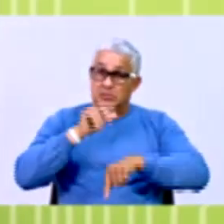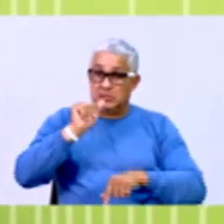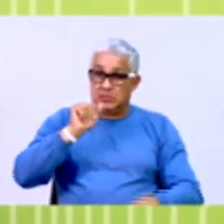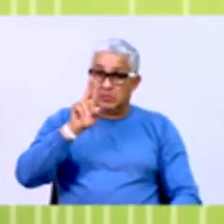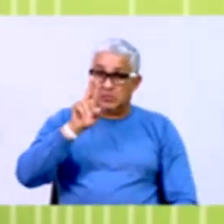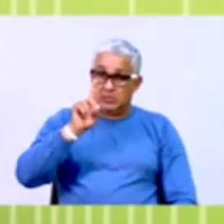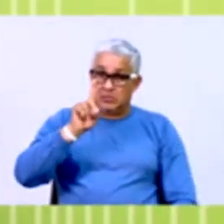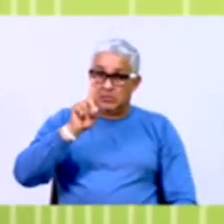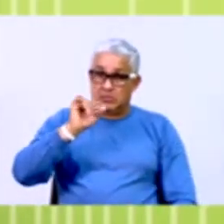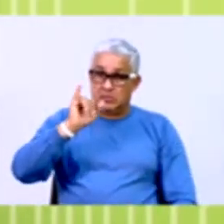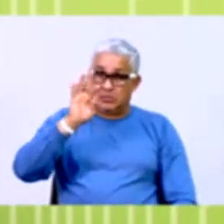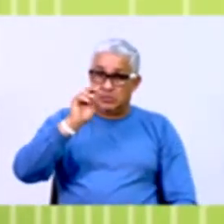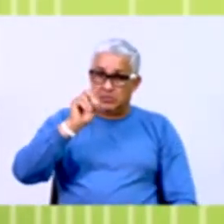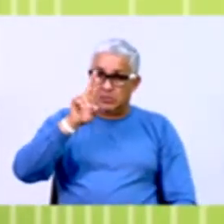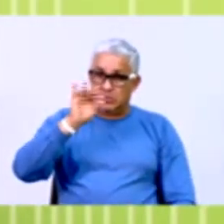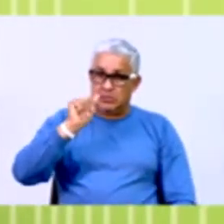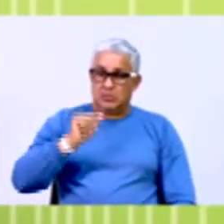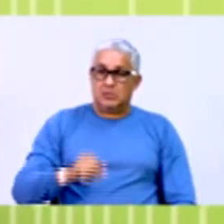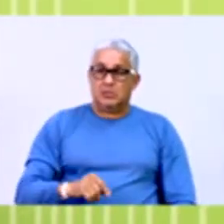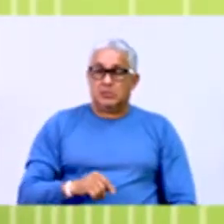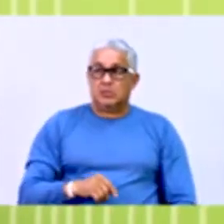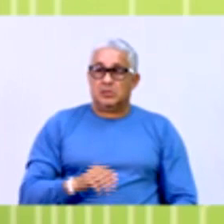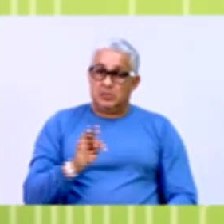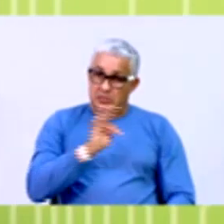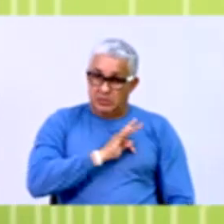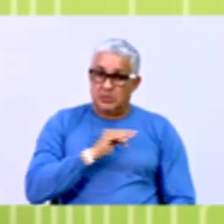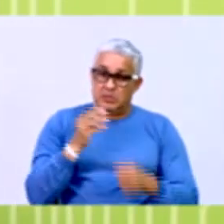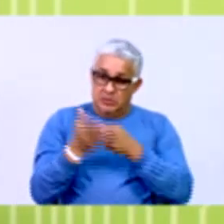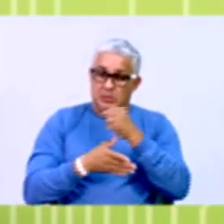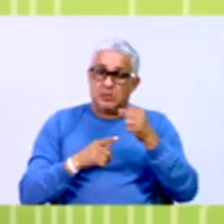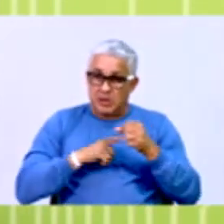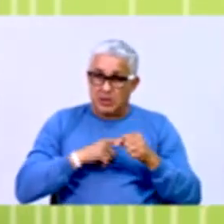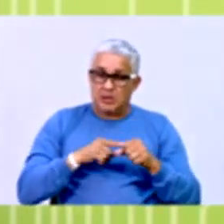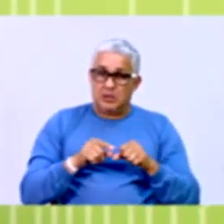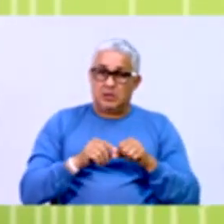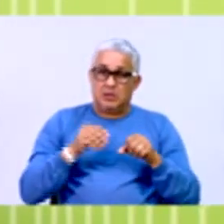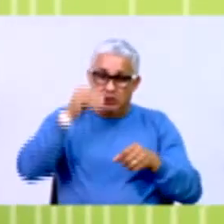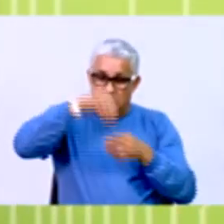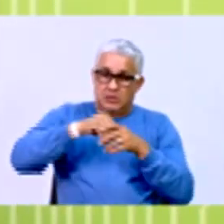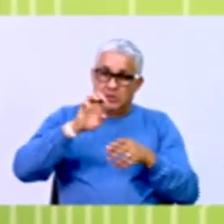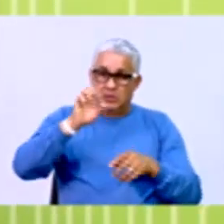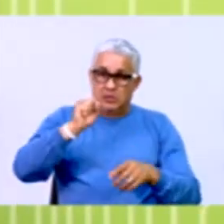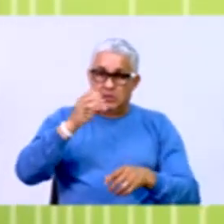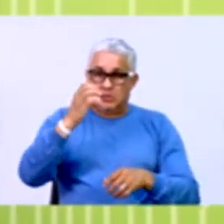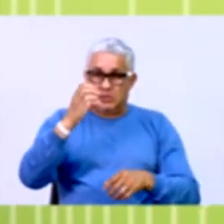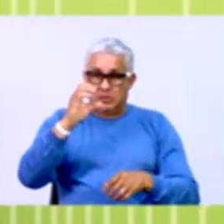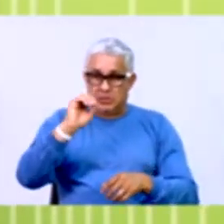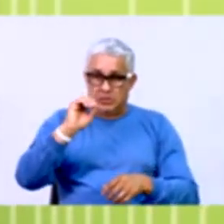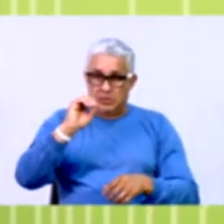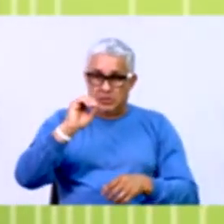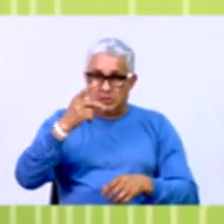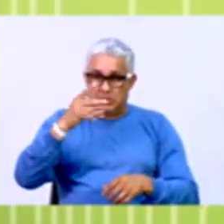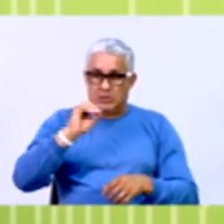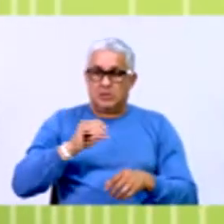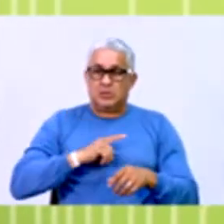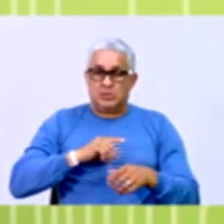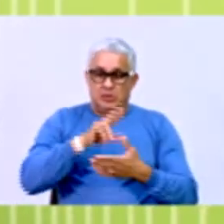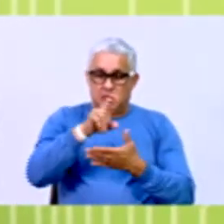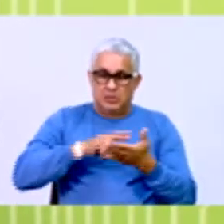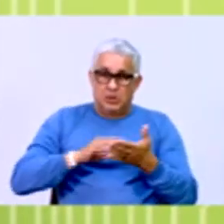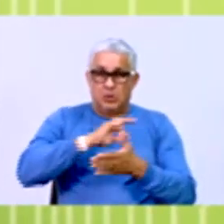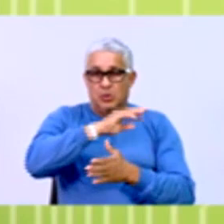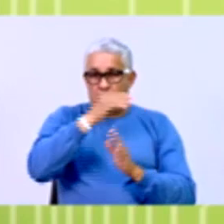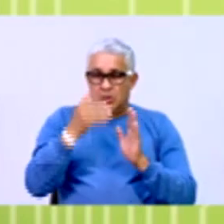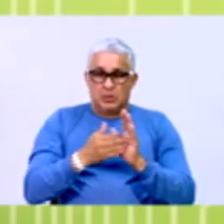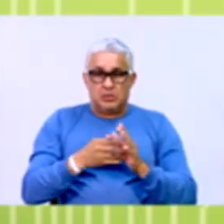que foi feito, que foi embasado tecnicamente, que foram dentro do escopo, que trouxe aqueles relatórios. Então esse trabalho